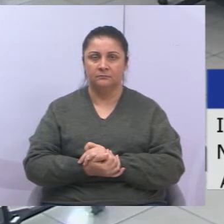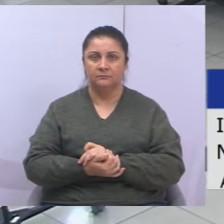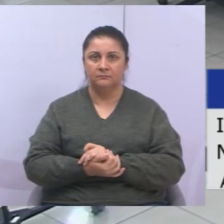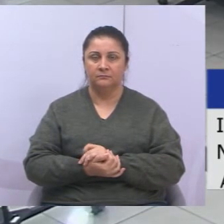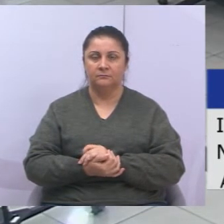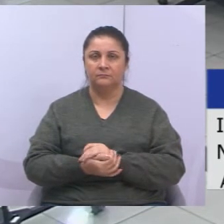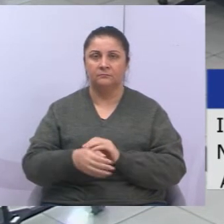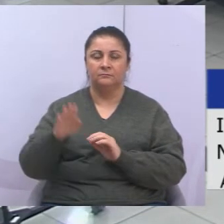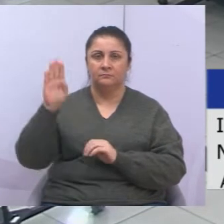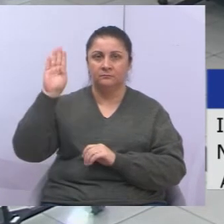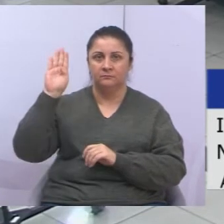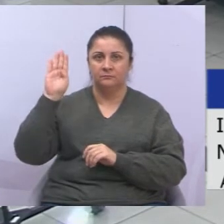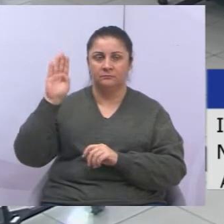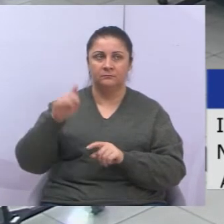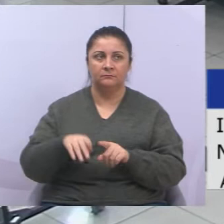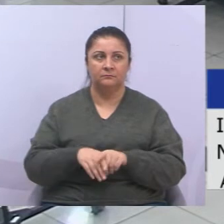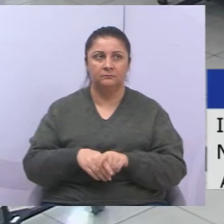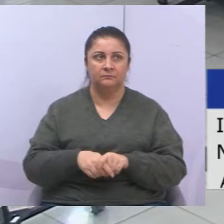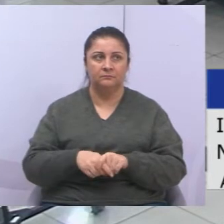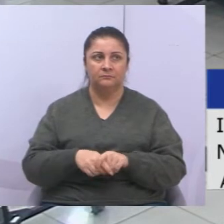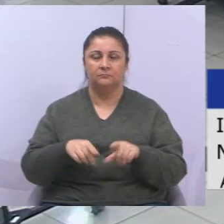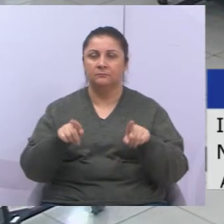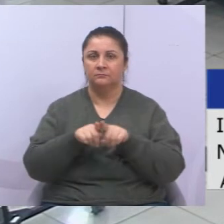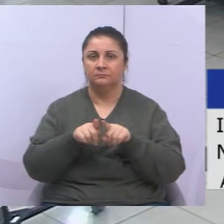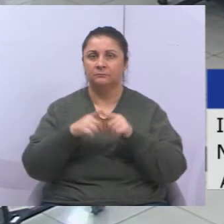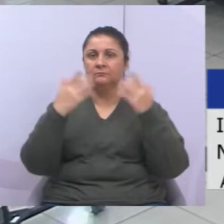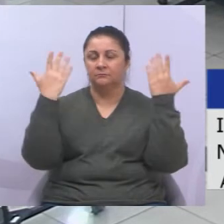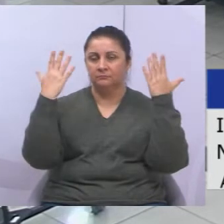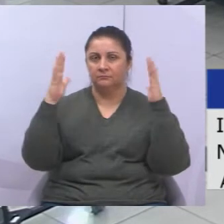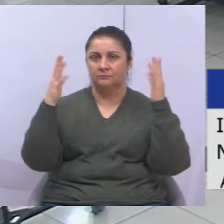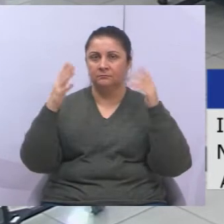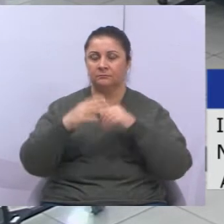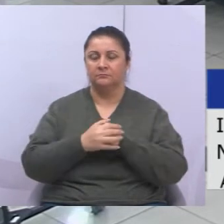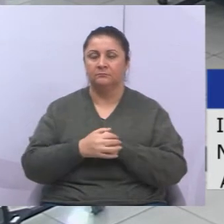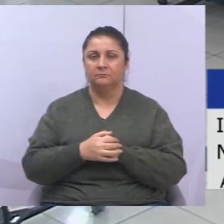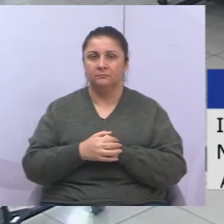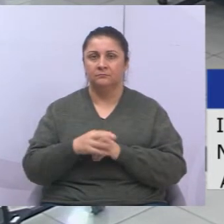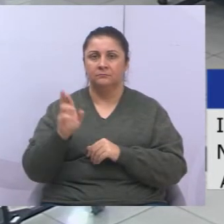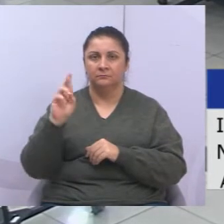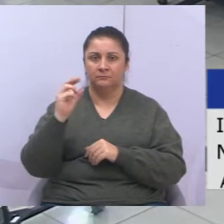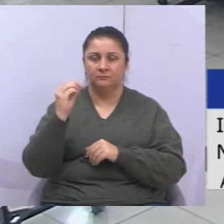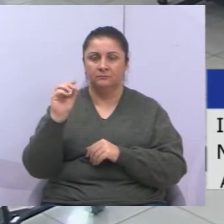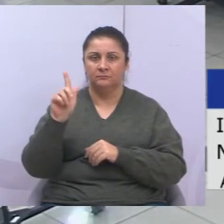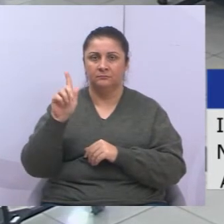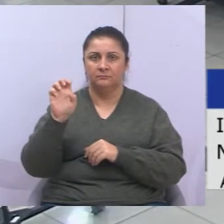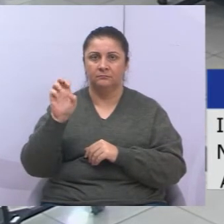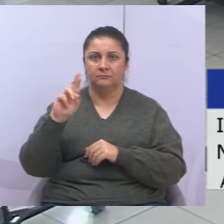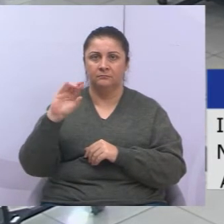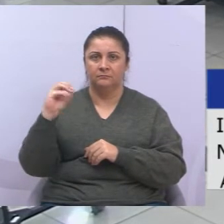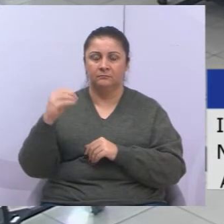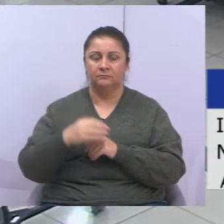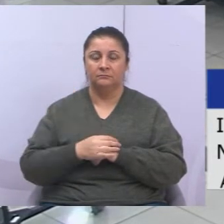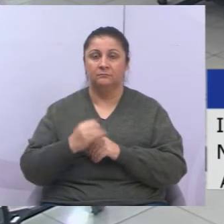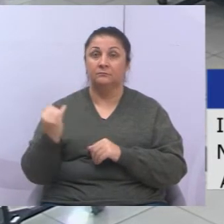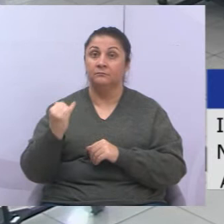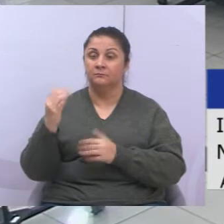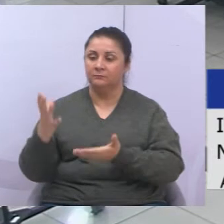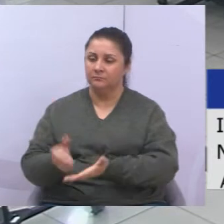Quero também fazer meus comentários, parabenizar o pastor Rogério, né, pelo projeto. Eu acho que é importante